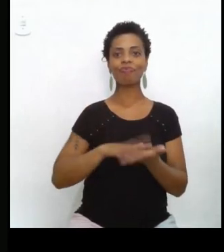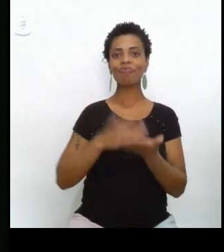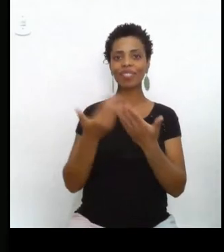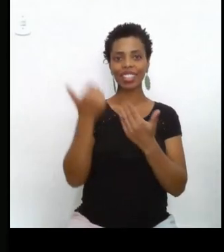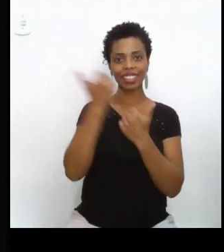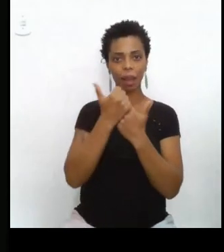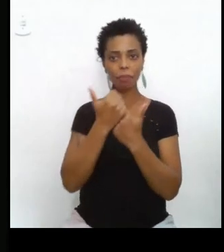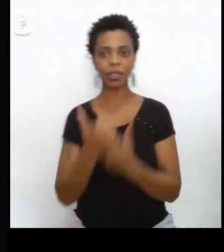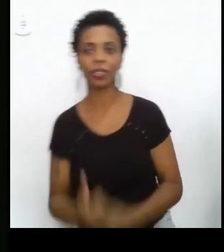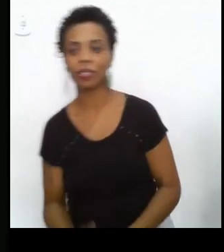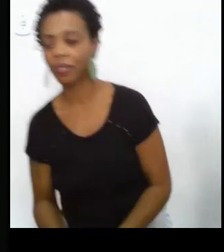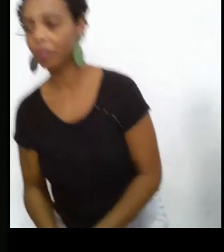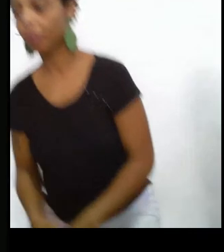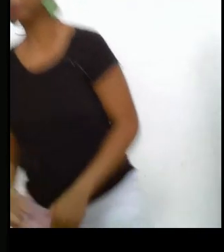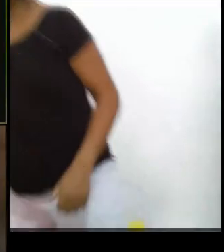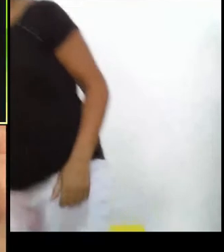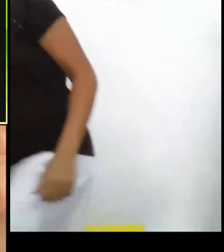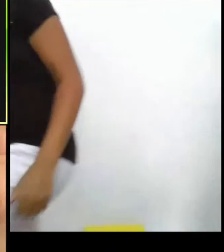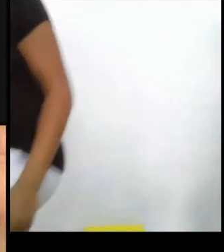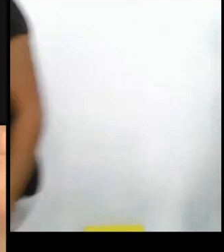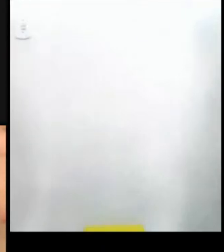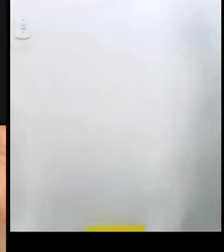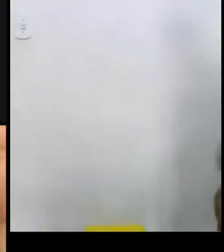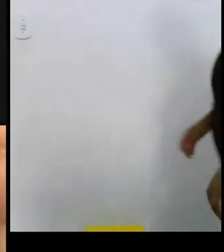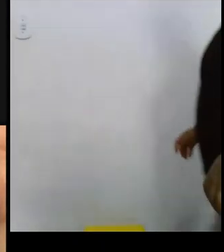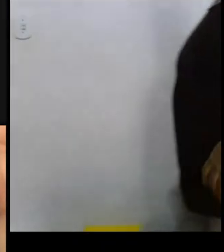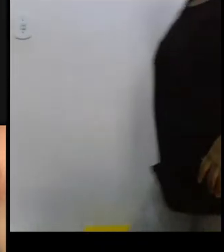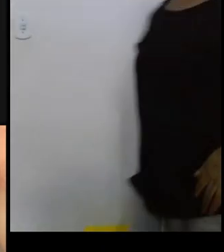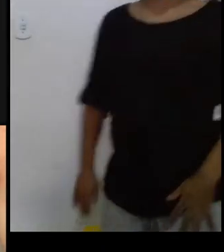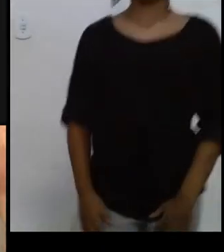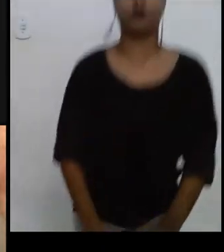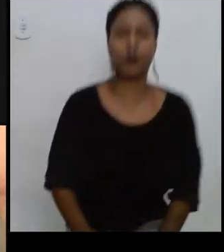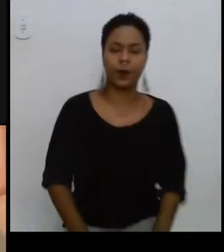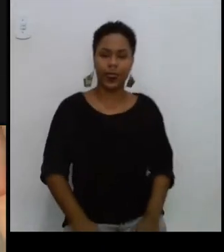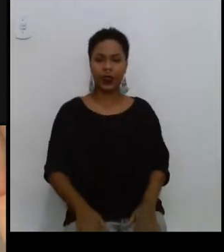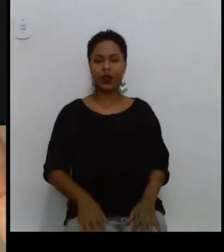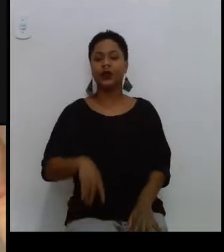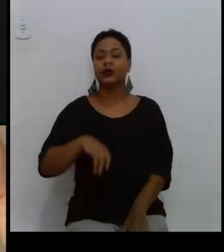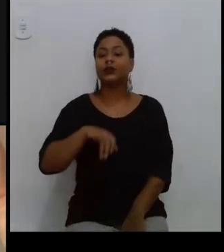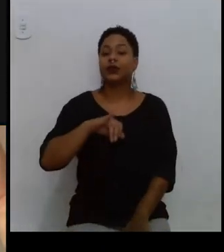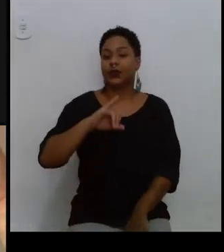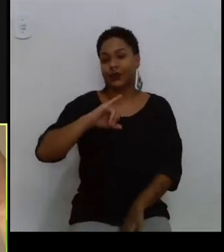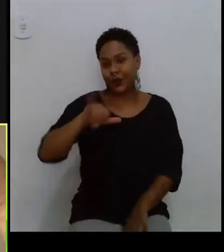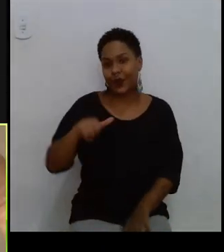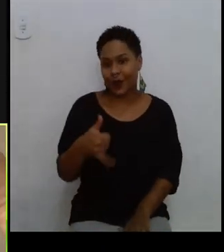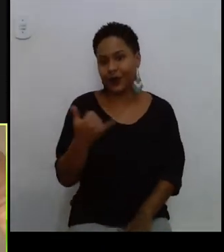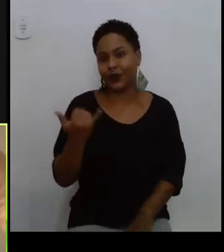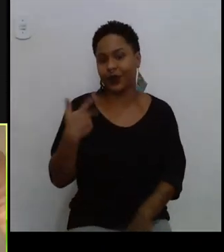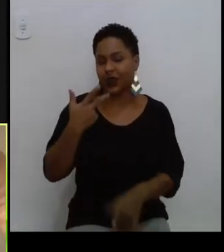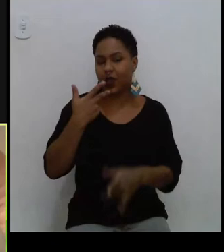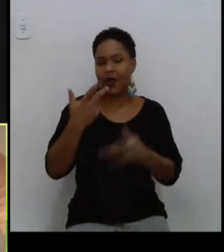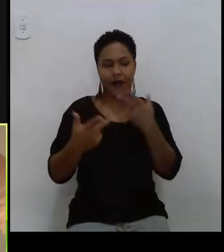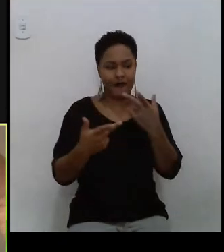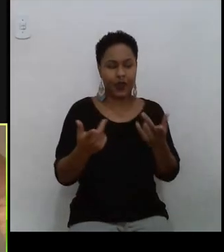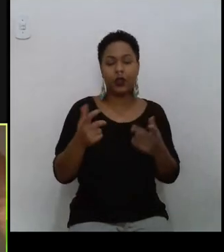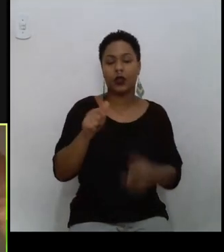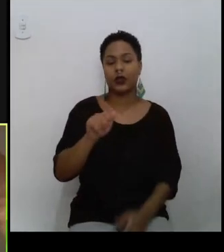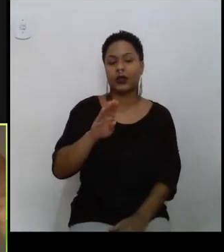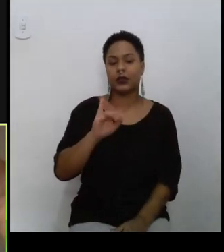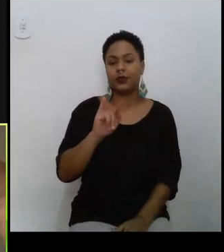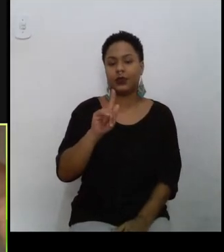um puxão filho claro Bruno eu acho que a O que é garota falando